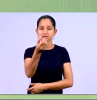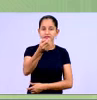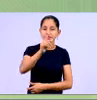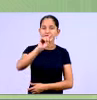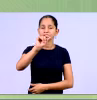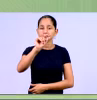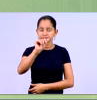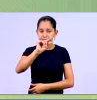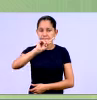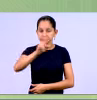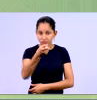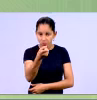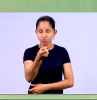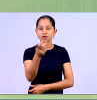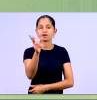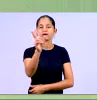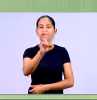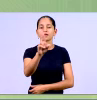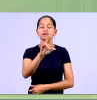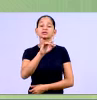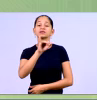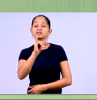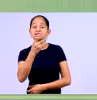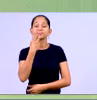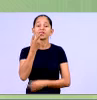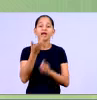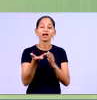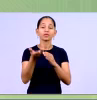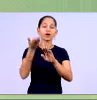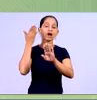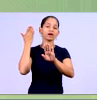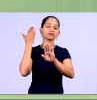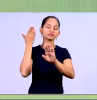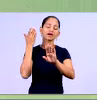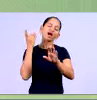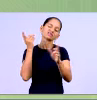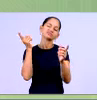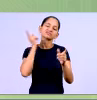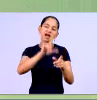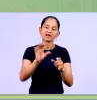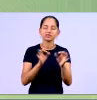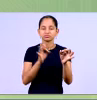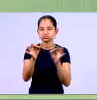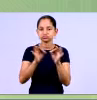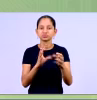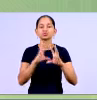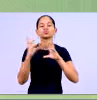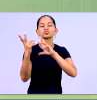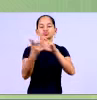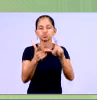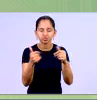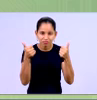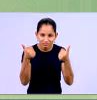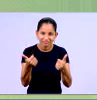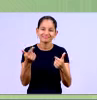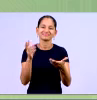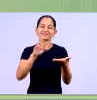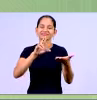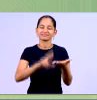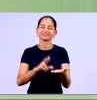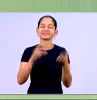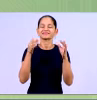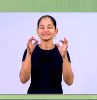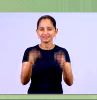na questão. Se nós tivéssemos falado isso anteriormente, com certeza todos teriam acertado.